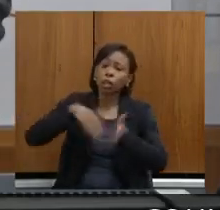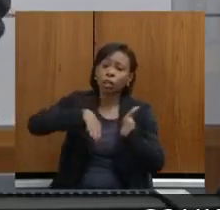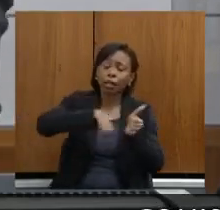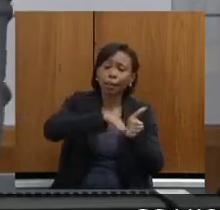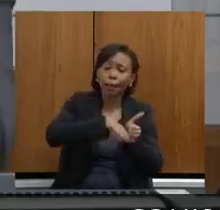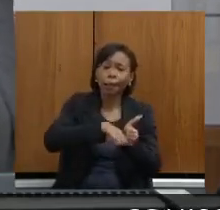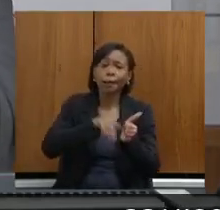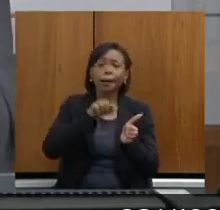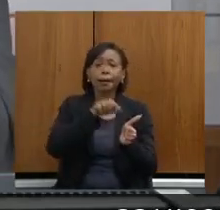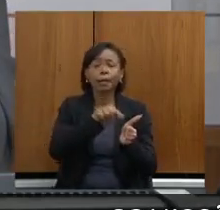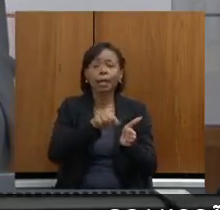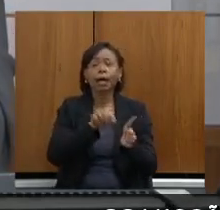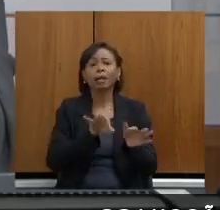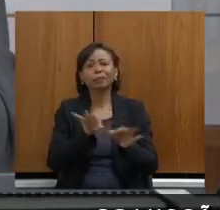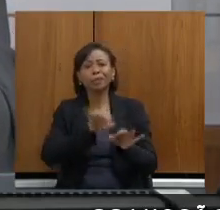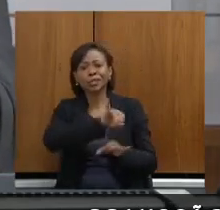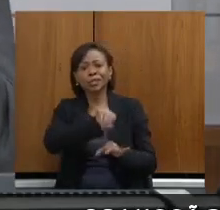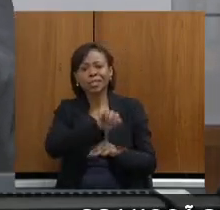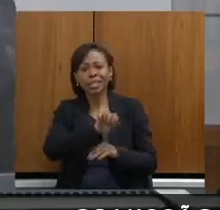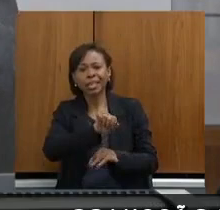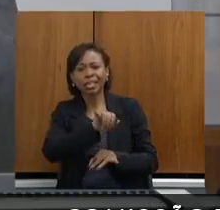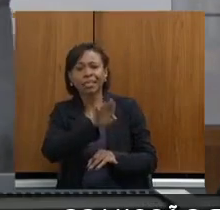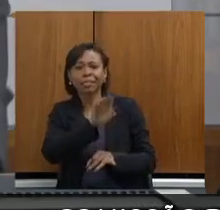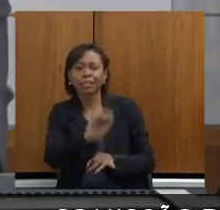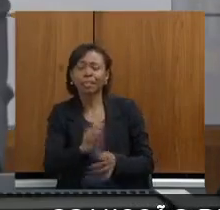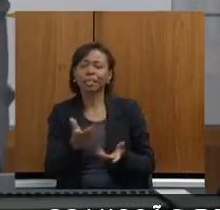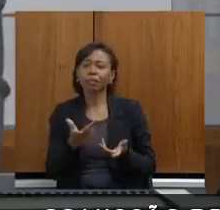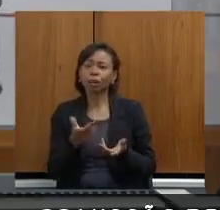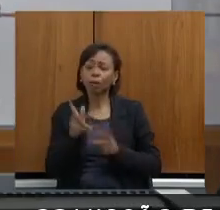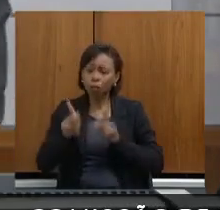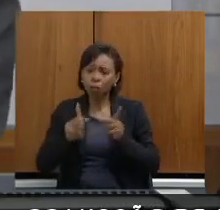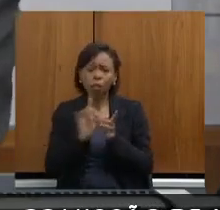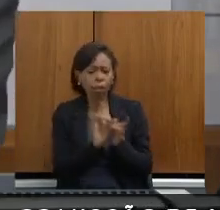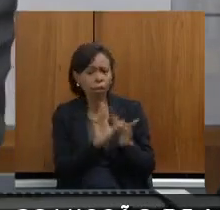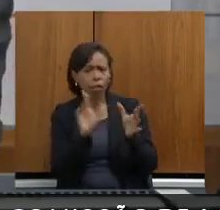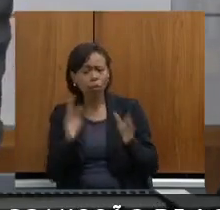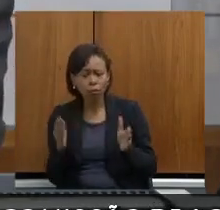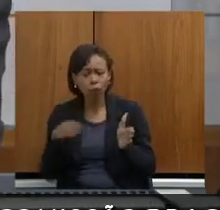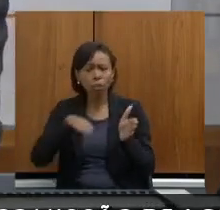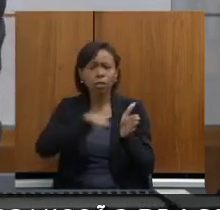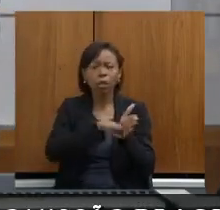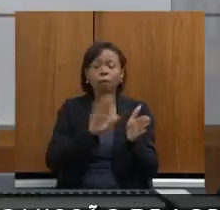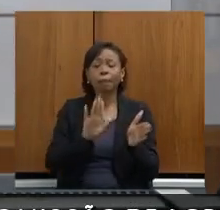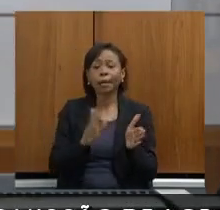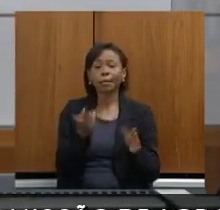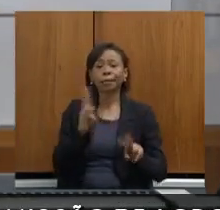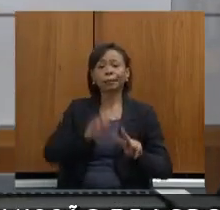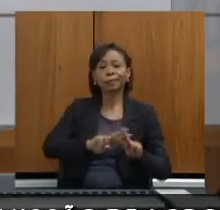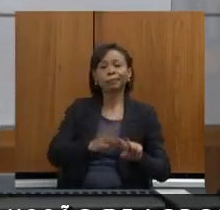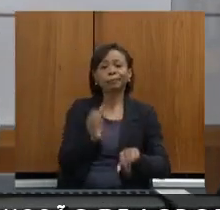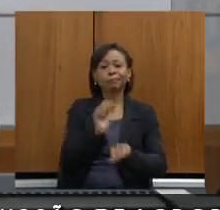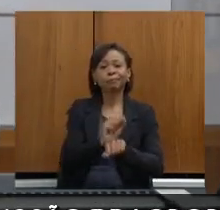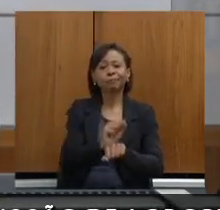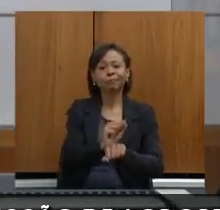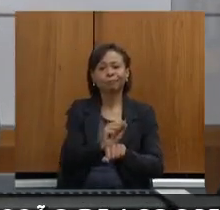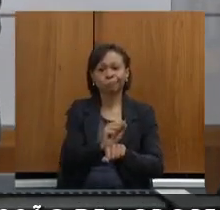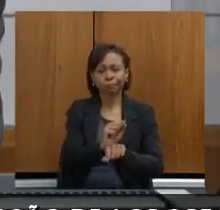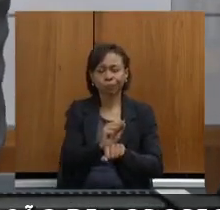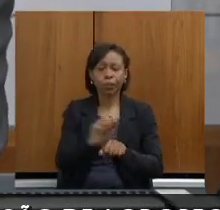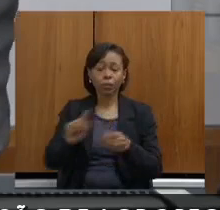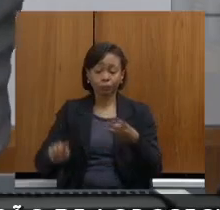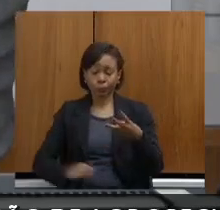ir lá no projeto Jaíba é cuidar dos seus negócios Então tem que ter digitado aeroporto terceiro